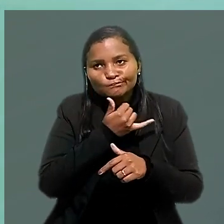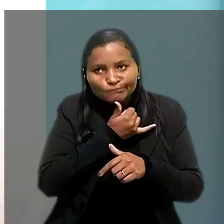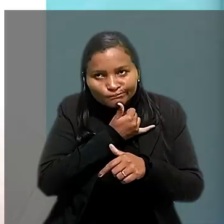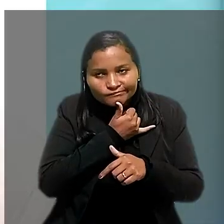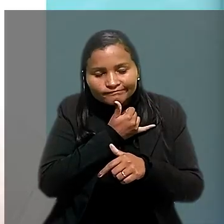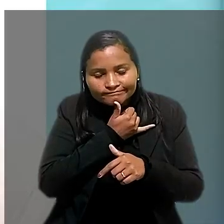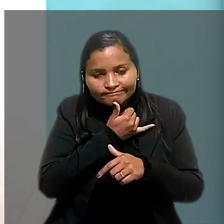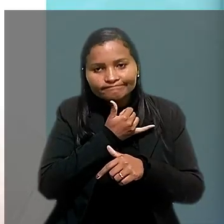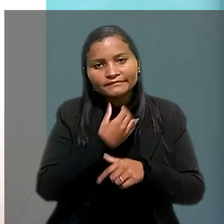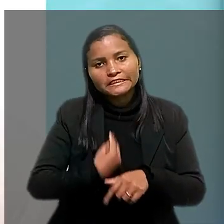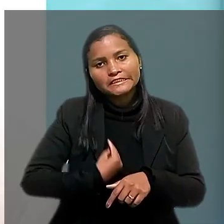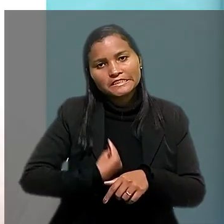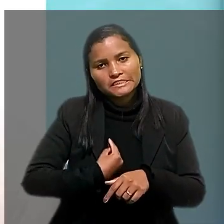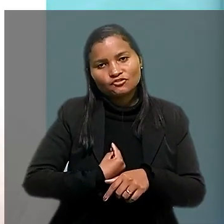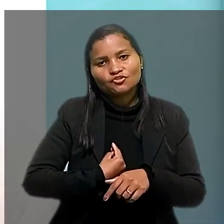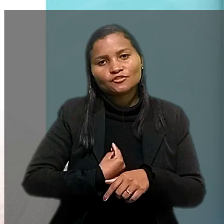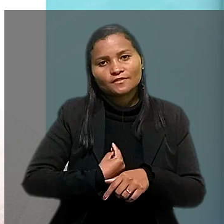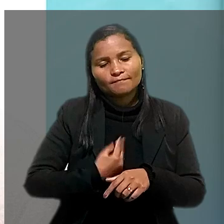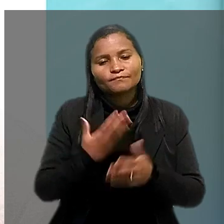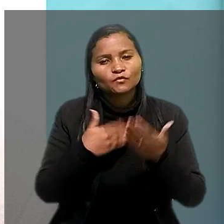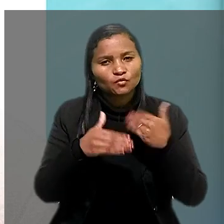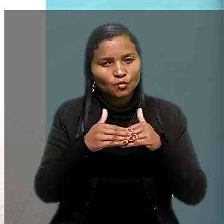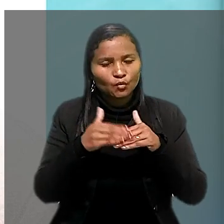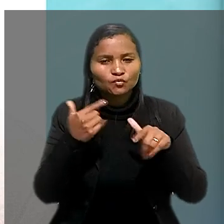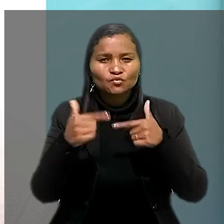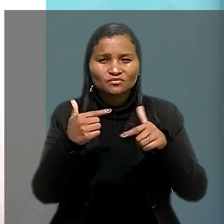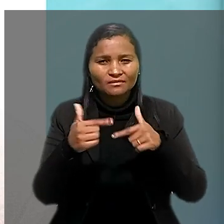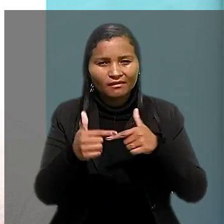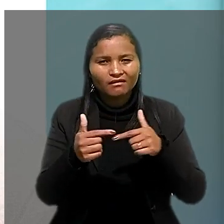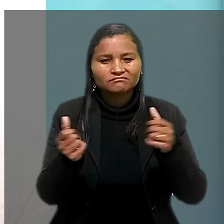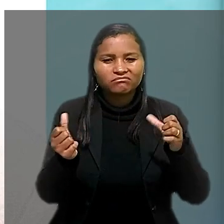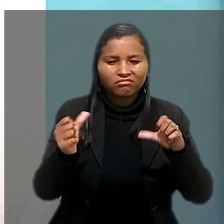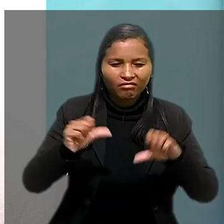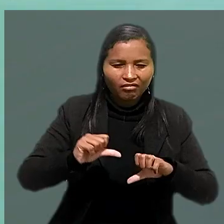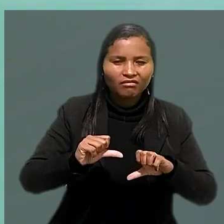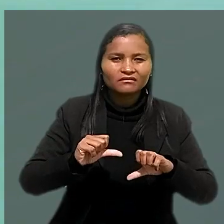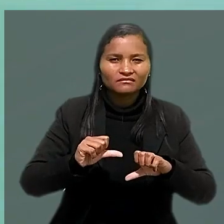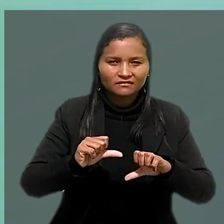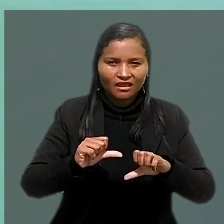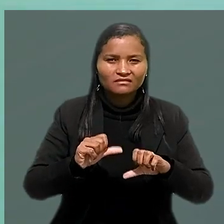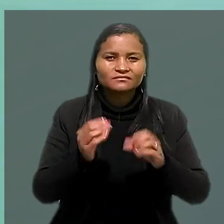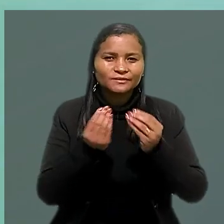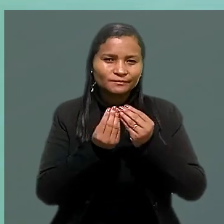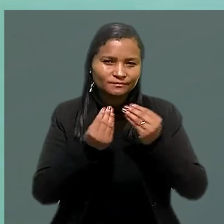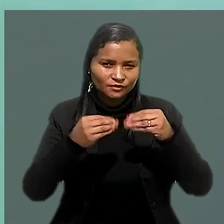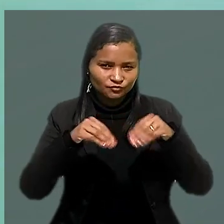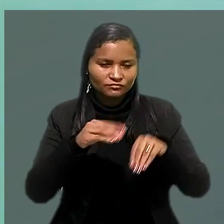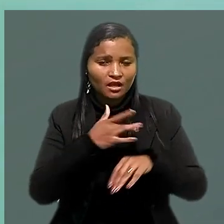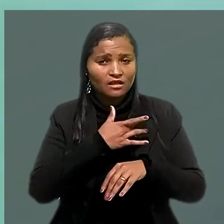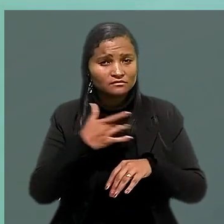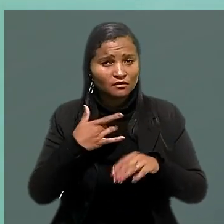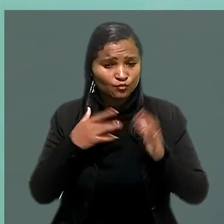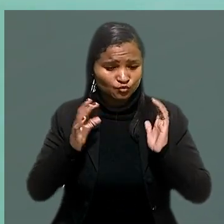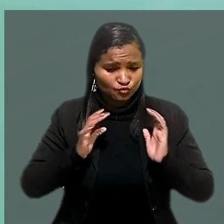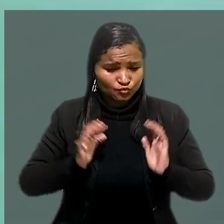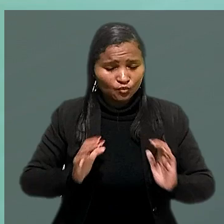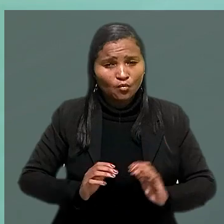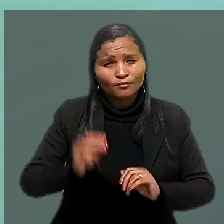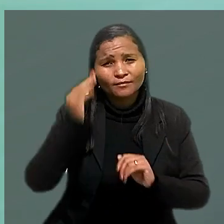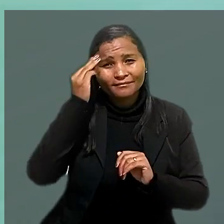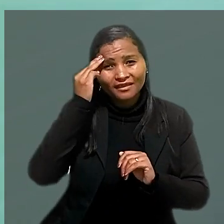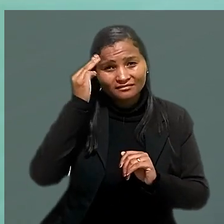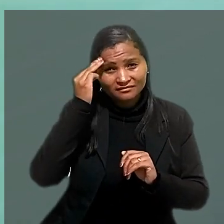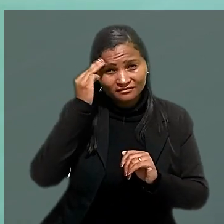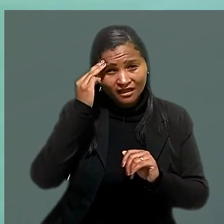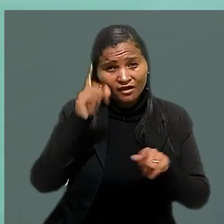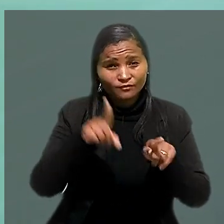infantil e que, infelizmente, existe. Todos os trabalhos que são degradantes, né, que importam prejuízo à saúde